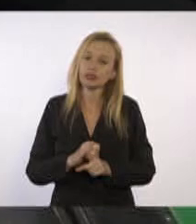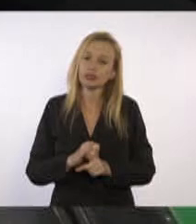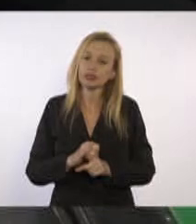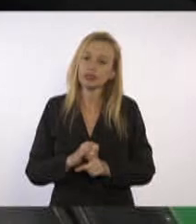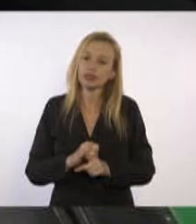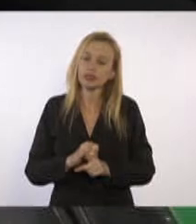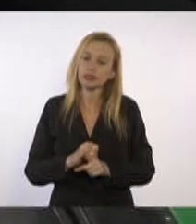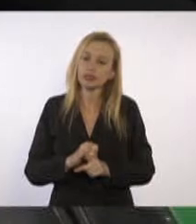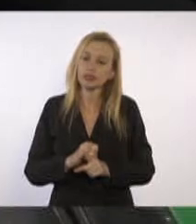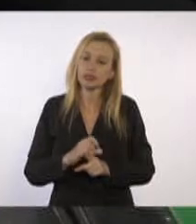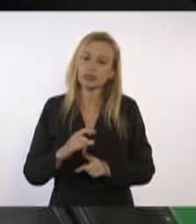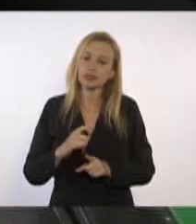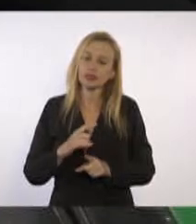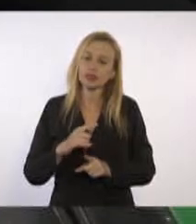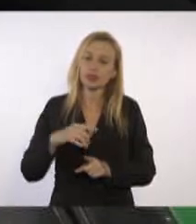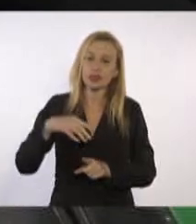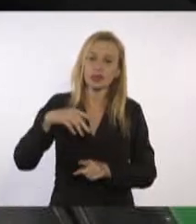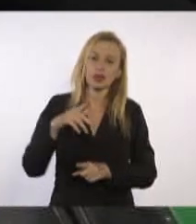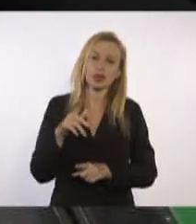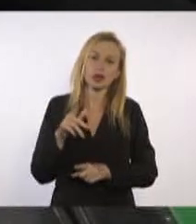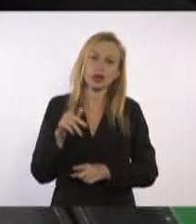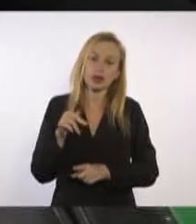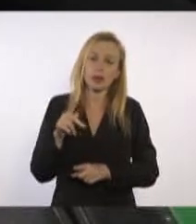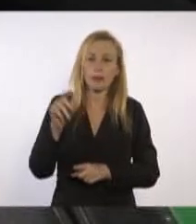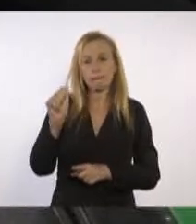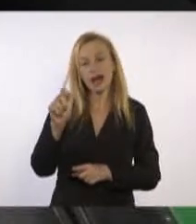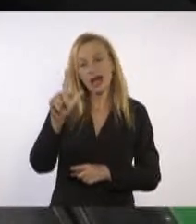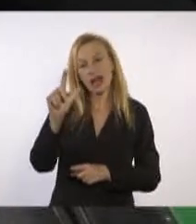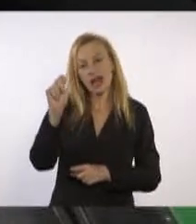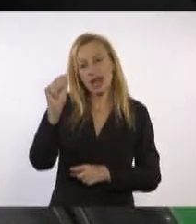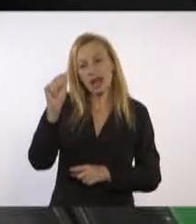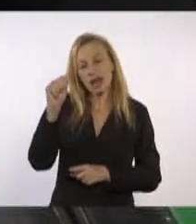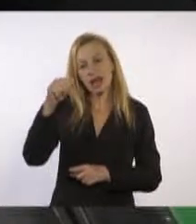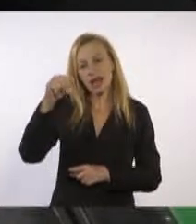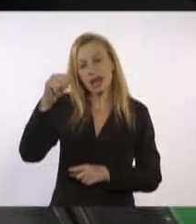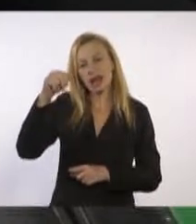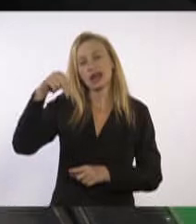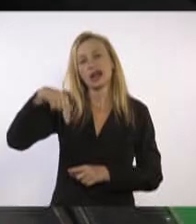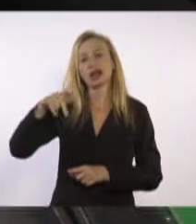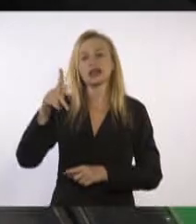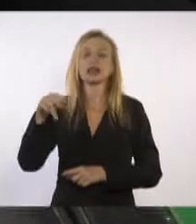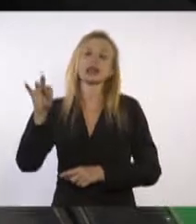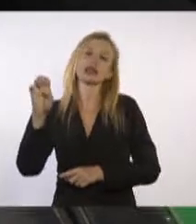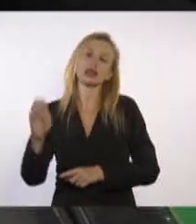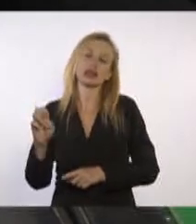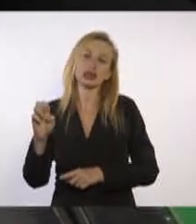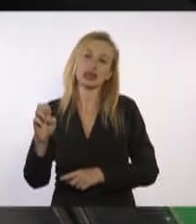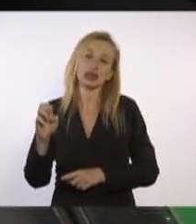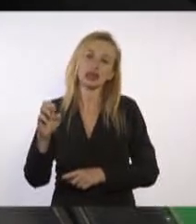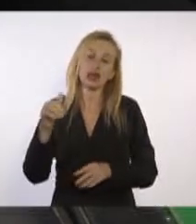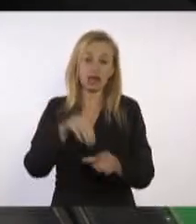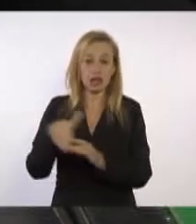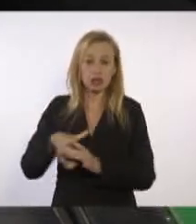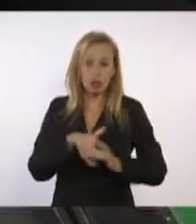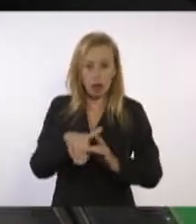palanque eleitoral, de pedidos pessoais não atendidos e de